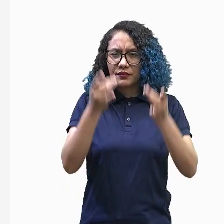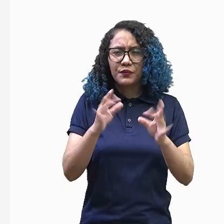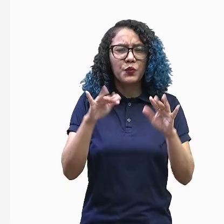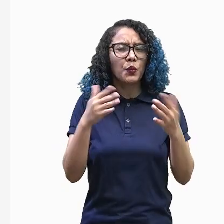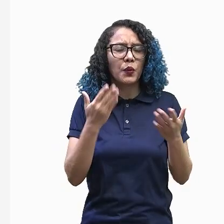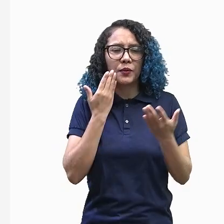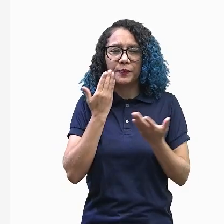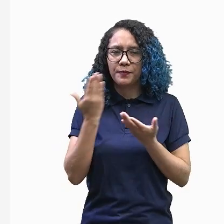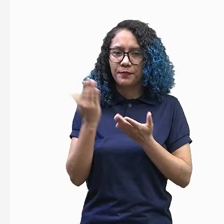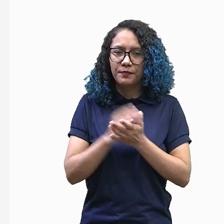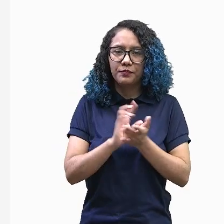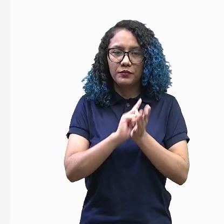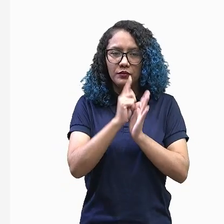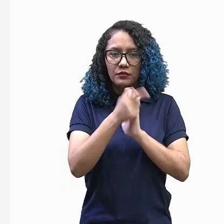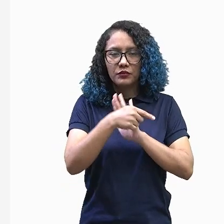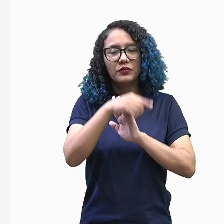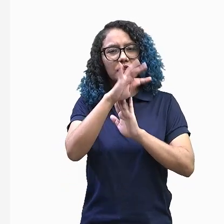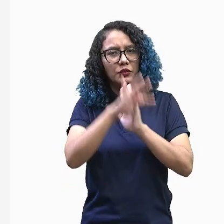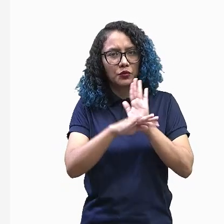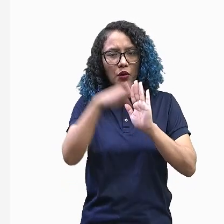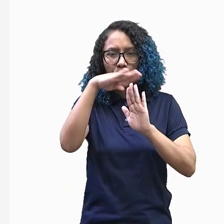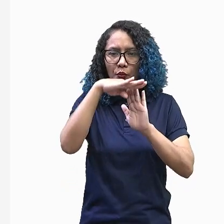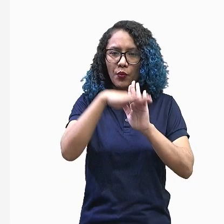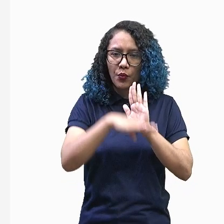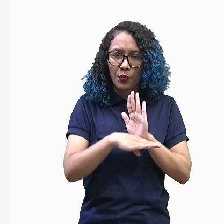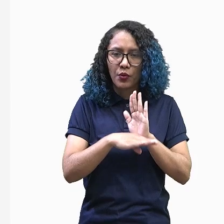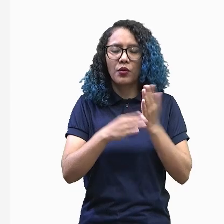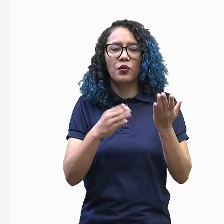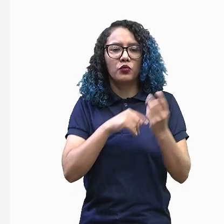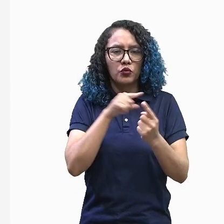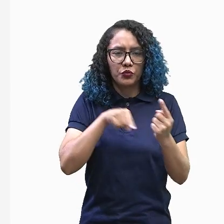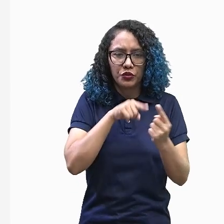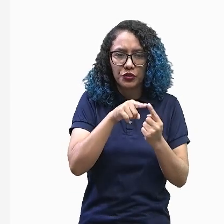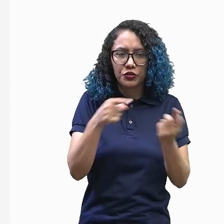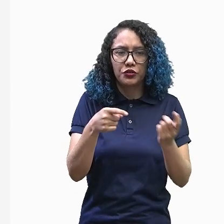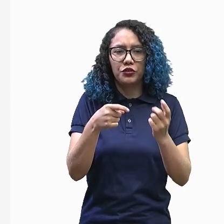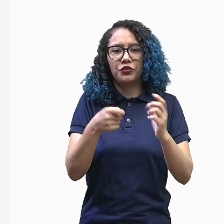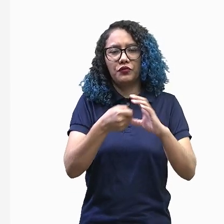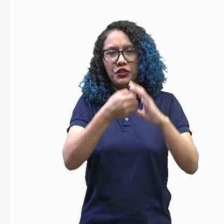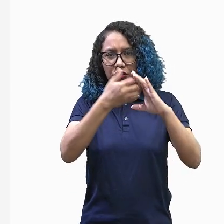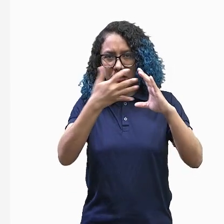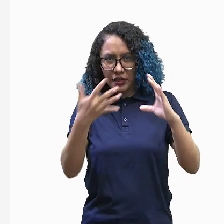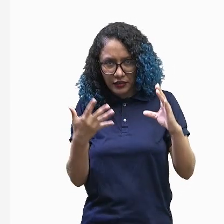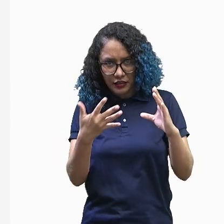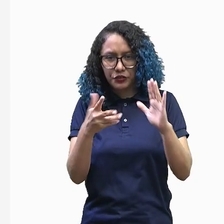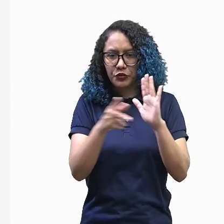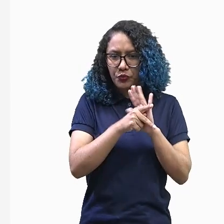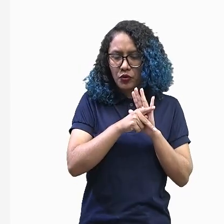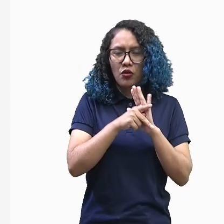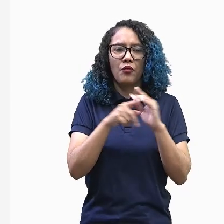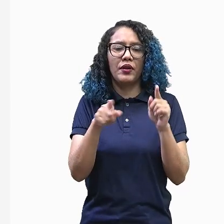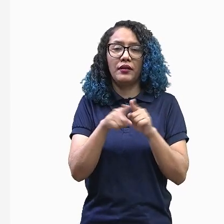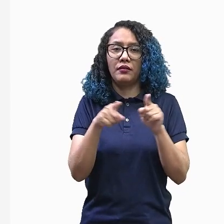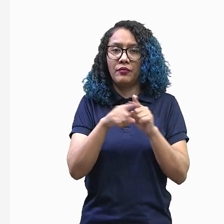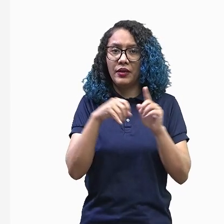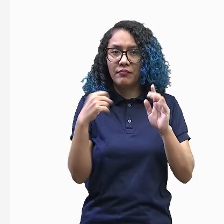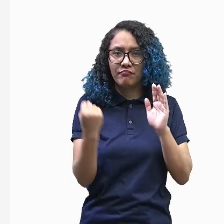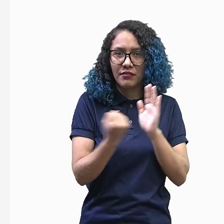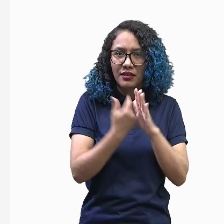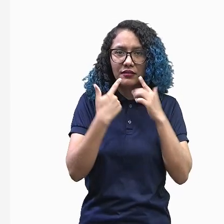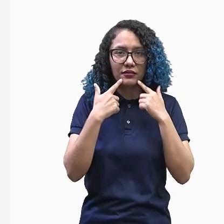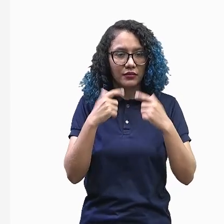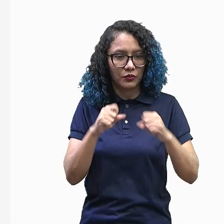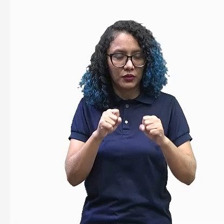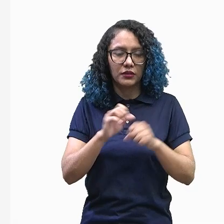Detalhamento, gêneros textuais normativos, objetivos, elementos constitutivos, marcas